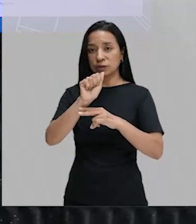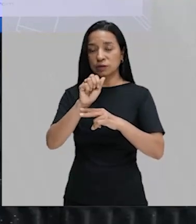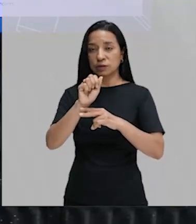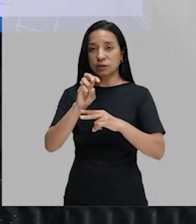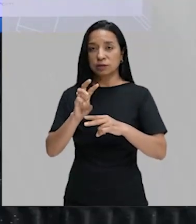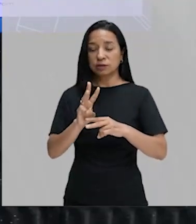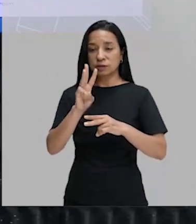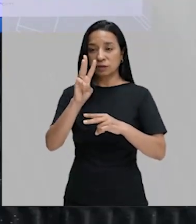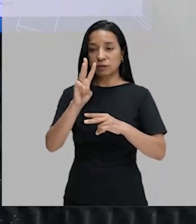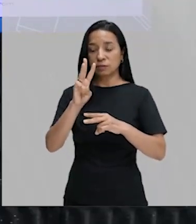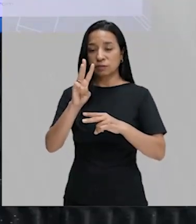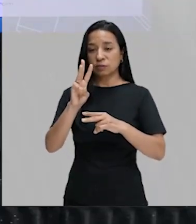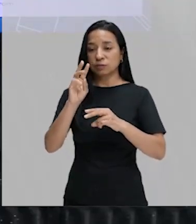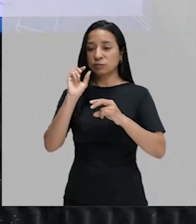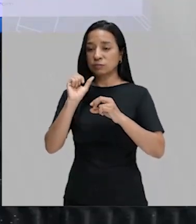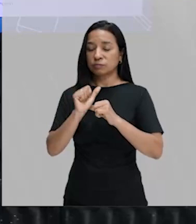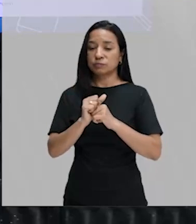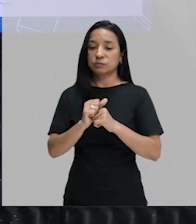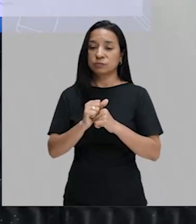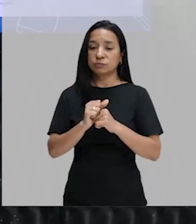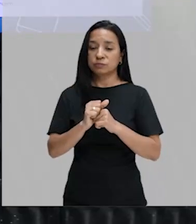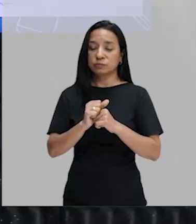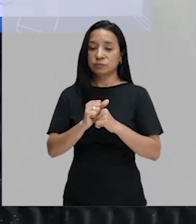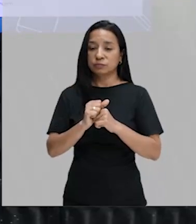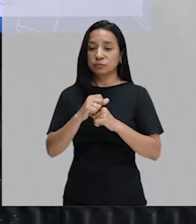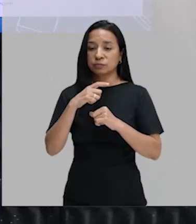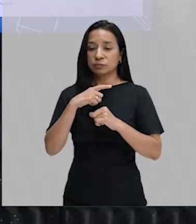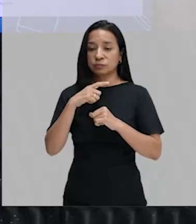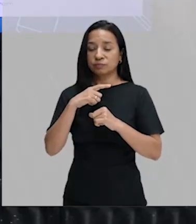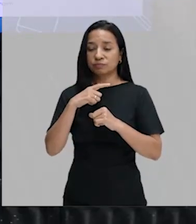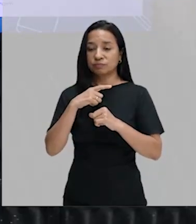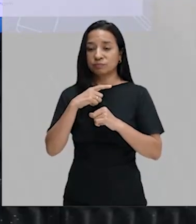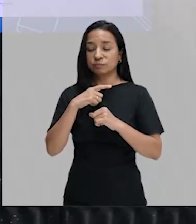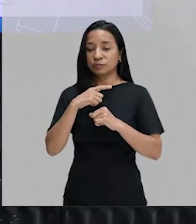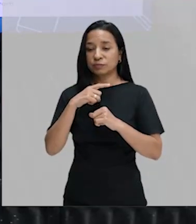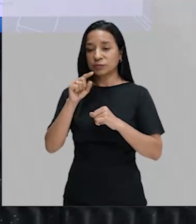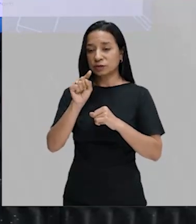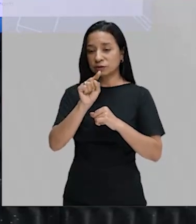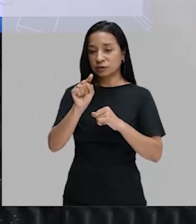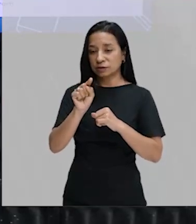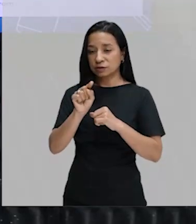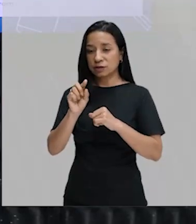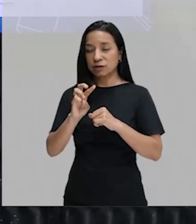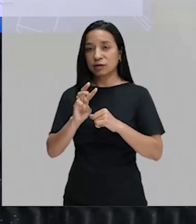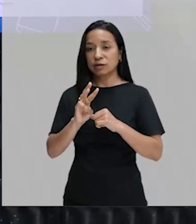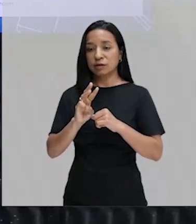E aí gerou essa constituição genotípica aqui, ó. ZVZA,